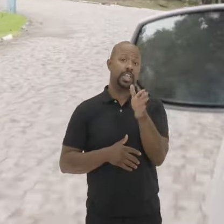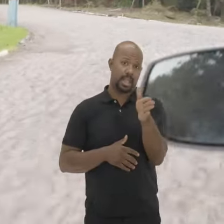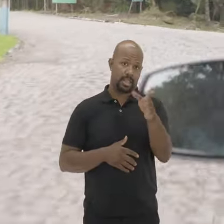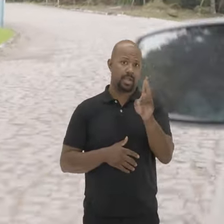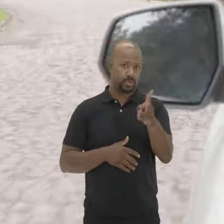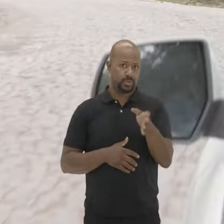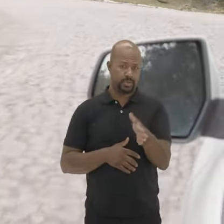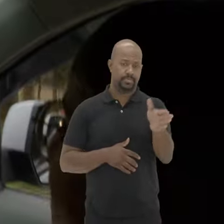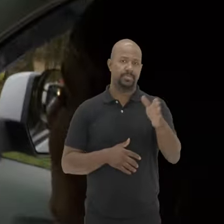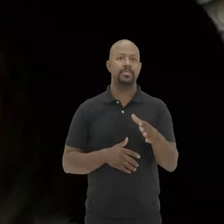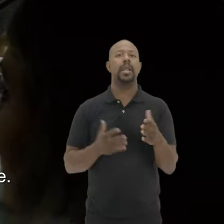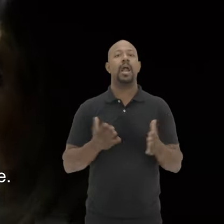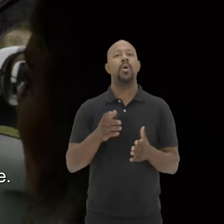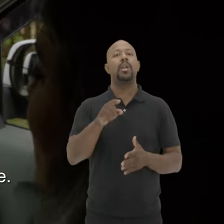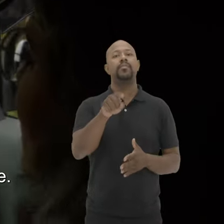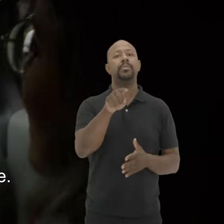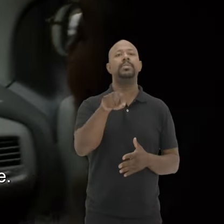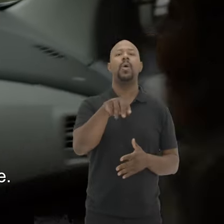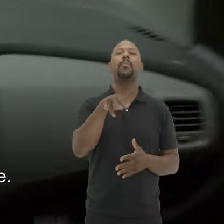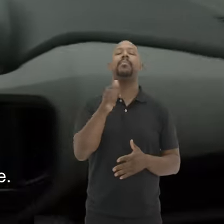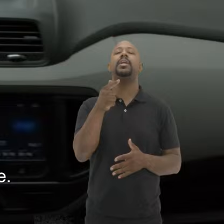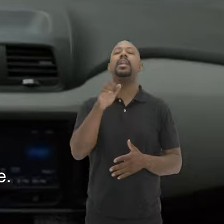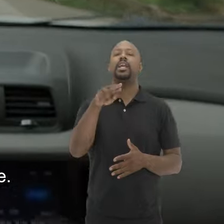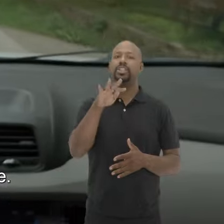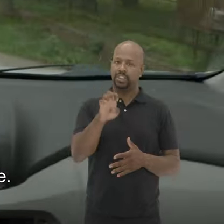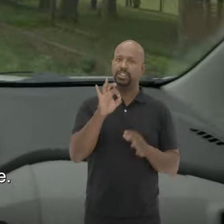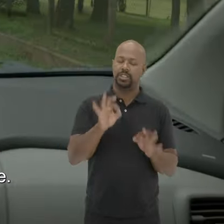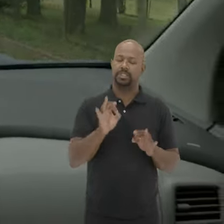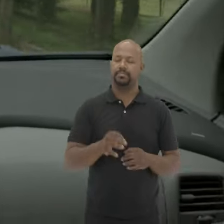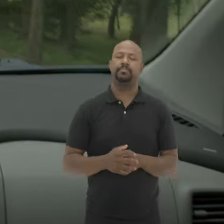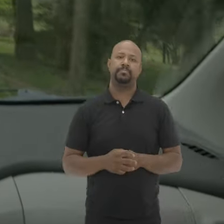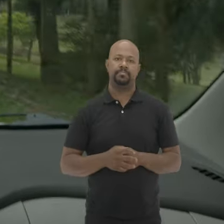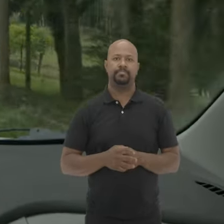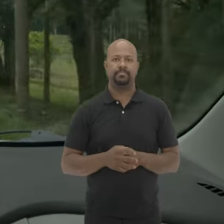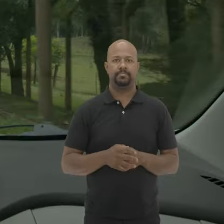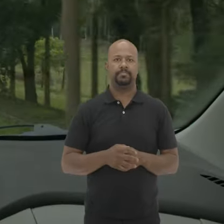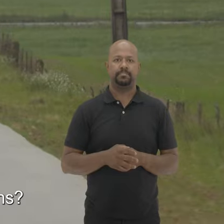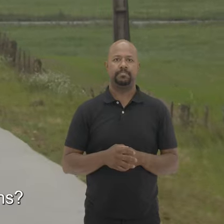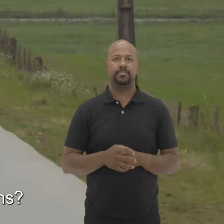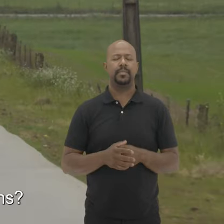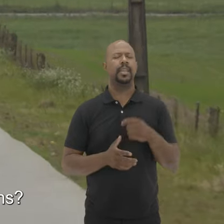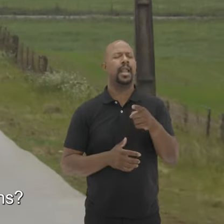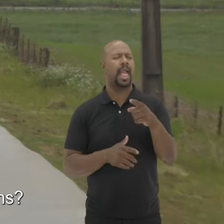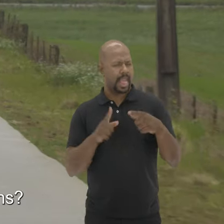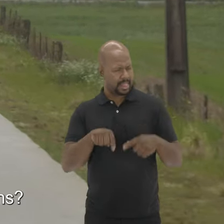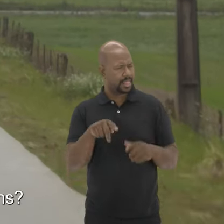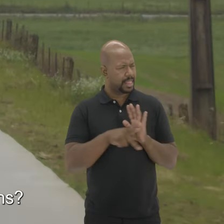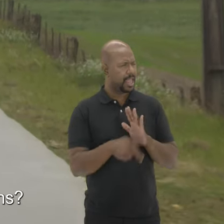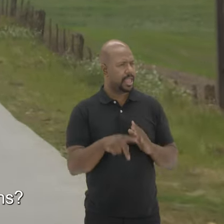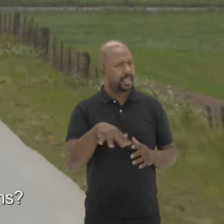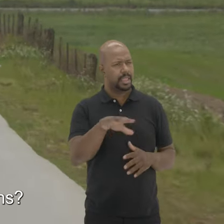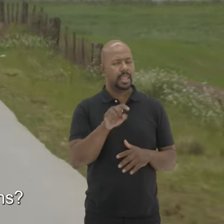esquerda continua. Agora vamos ao mirante, sim, né? Isso. A senhora vai no carro com eles. Cleci, tu é